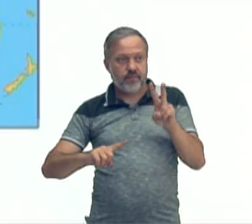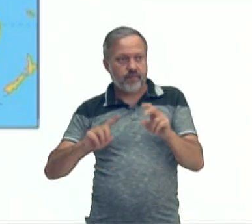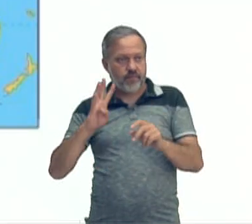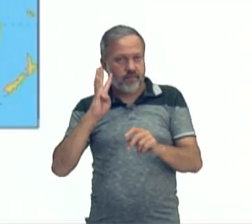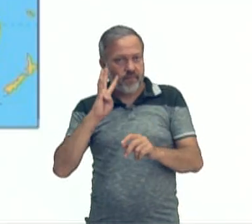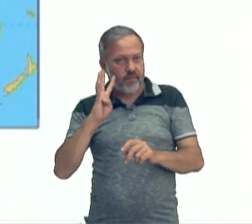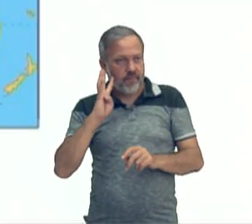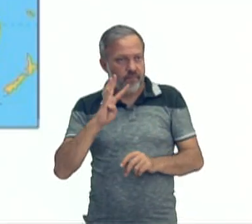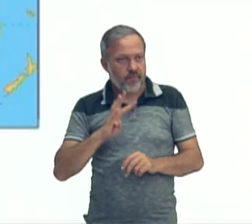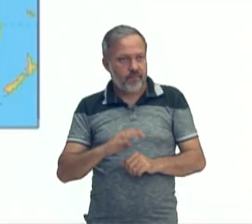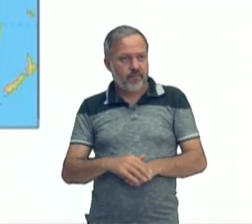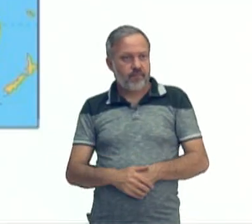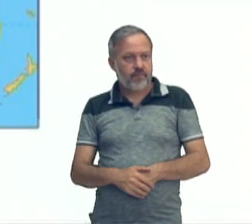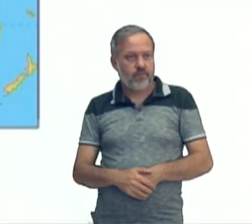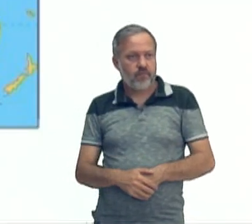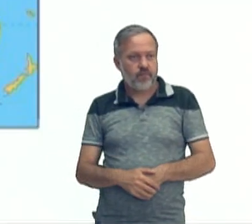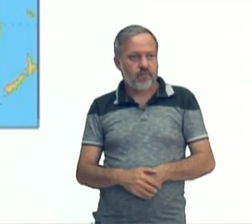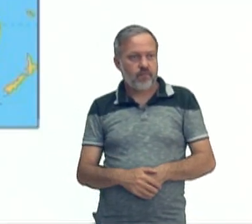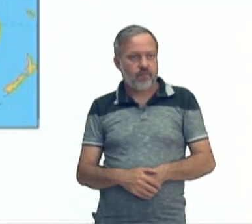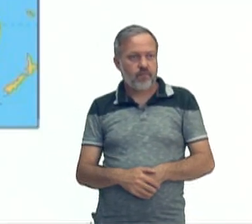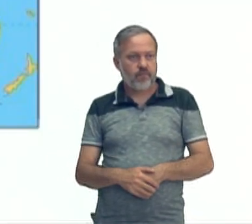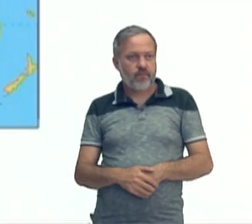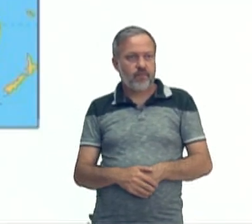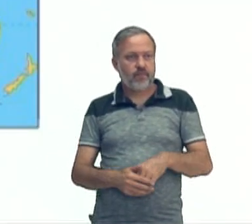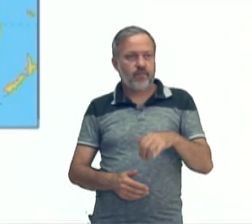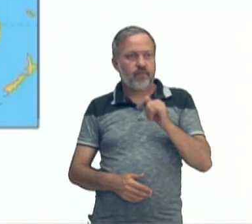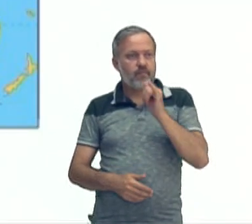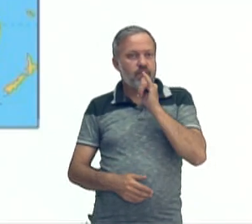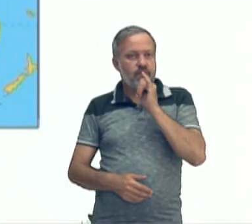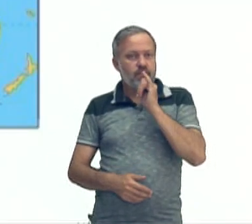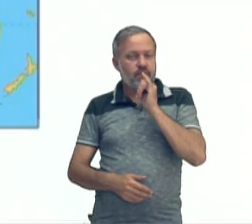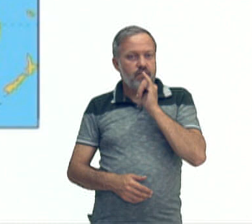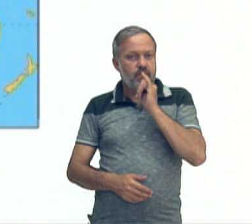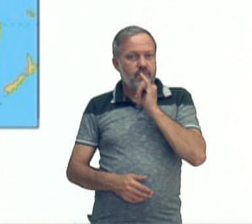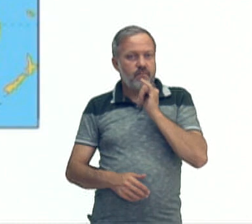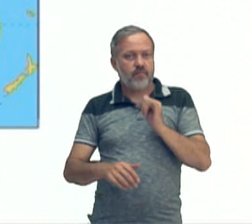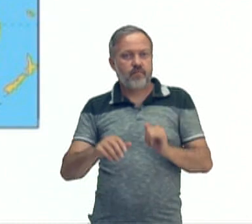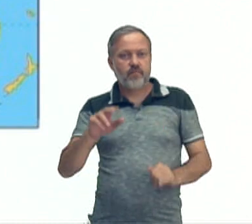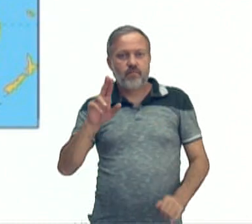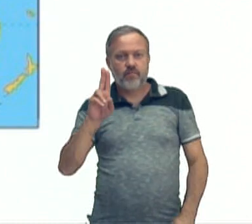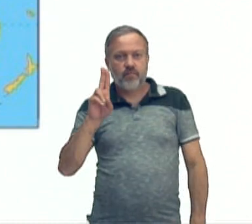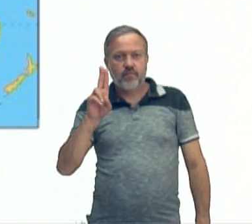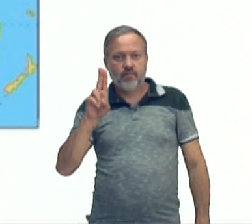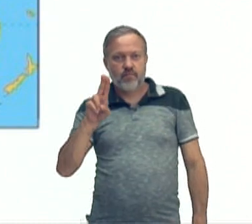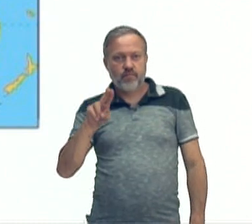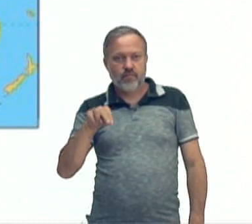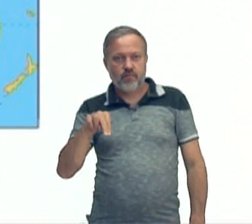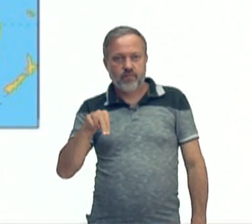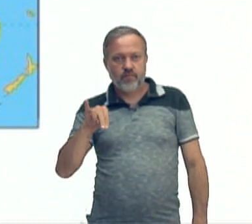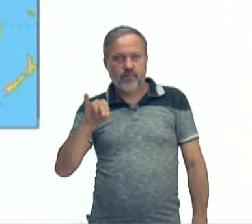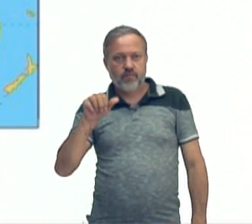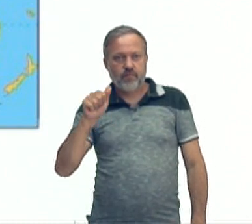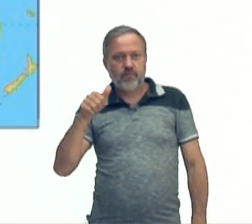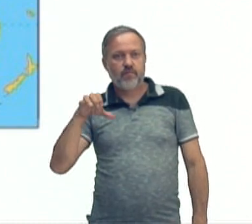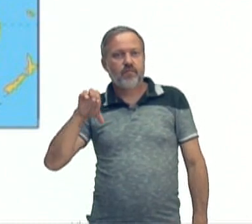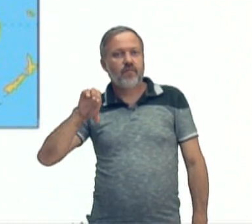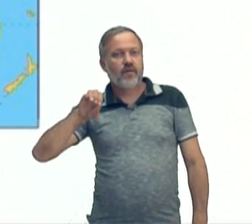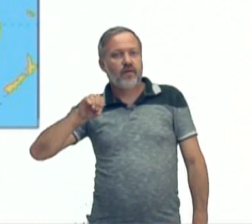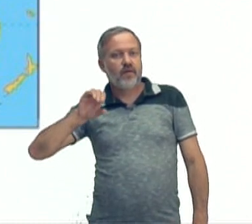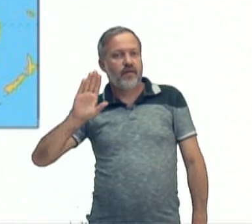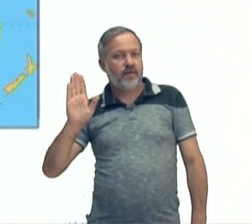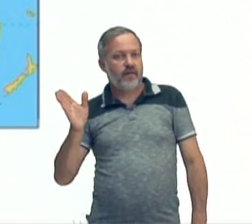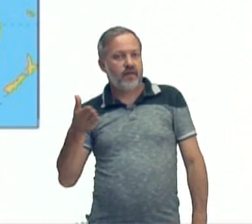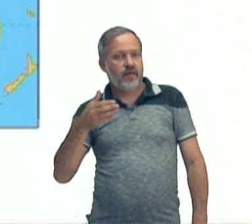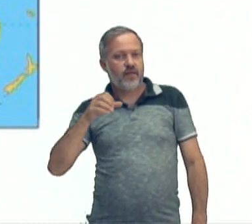tem países que já não existem mais, como, por exemplo, União Soviética. União das Repúblicas Socialistas